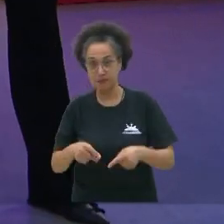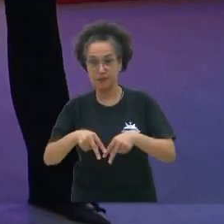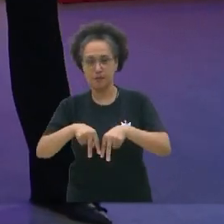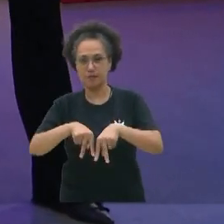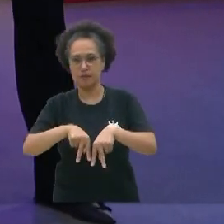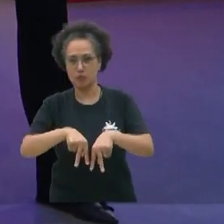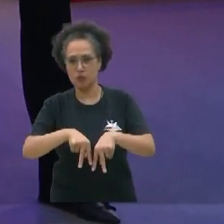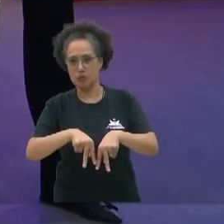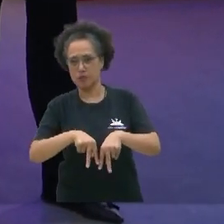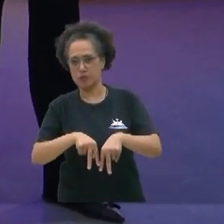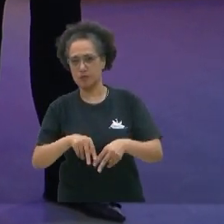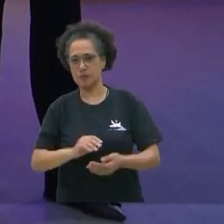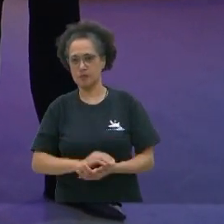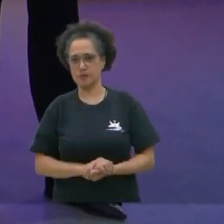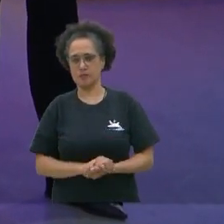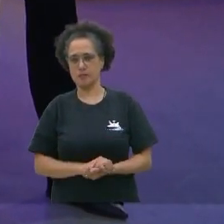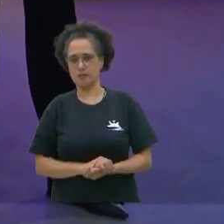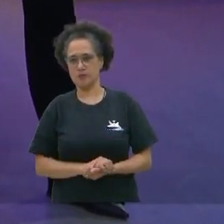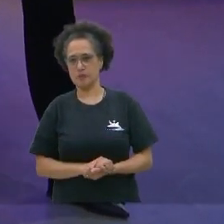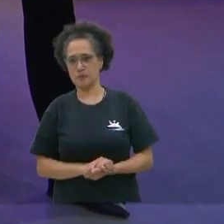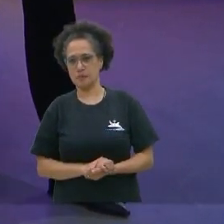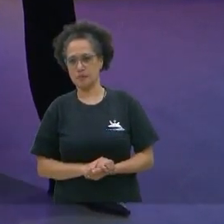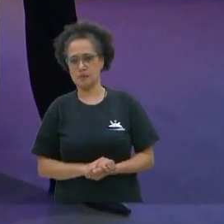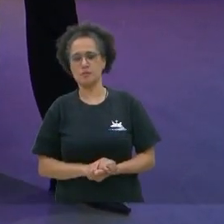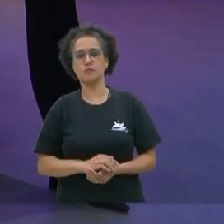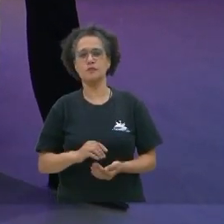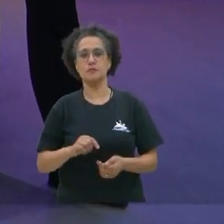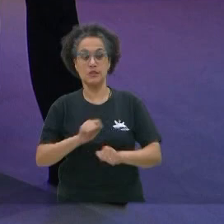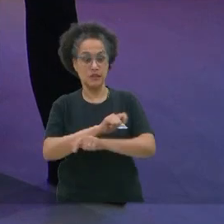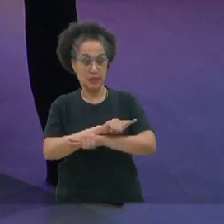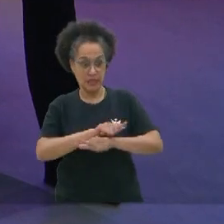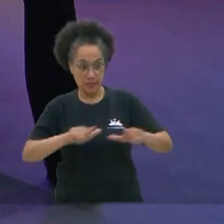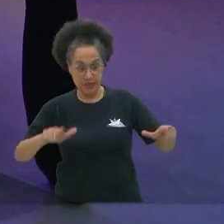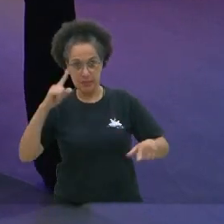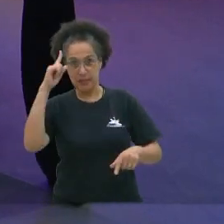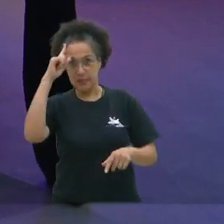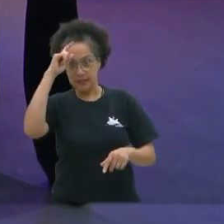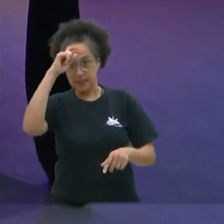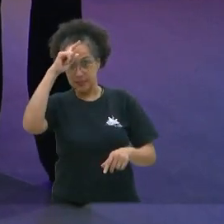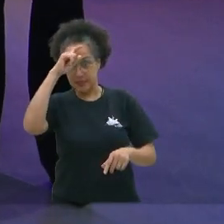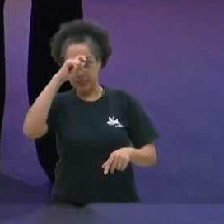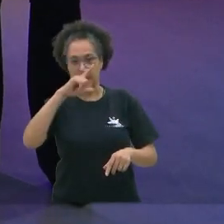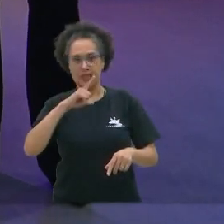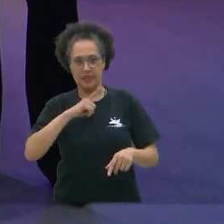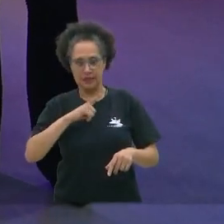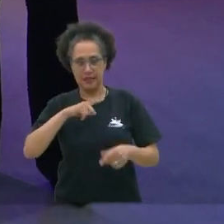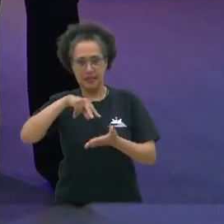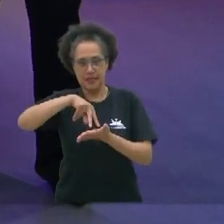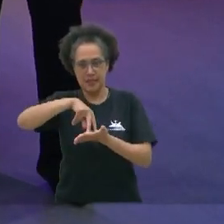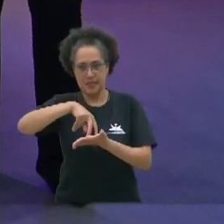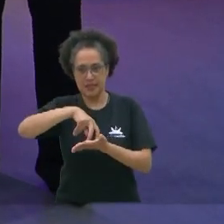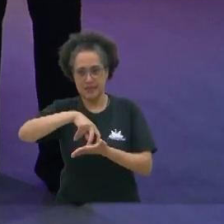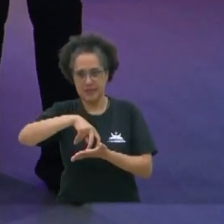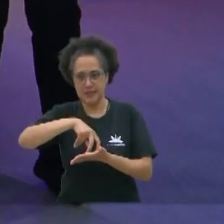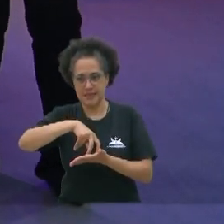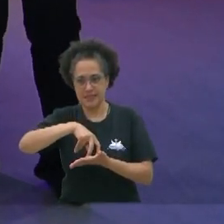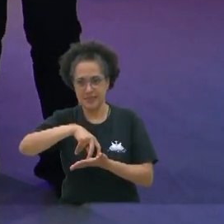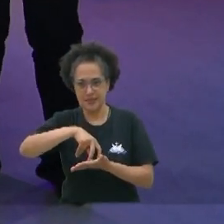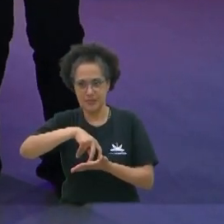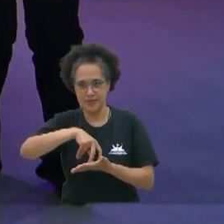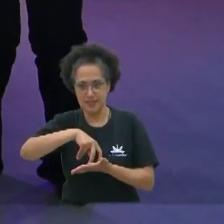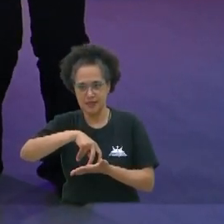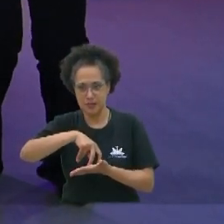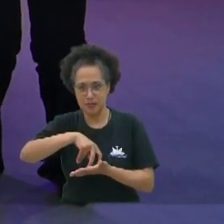Vai lá, William. Aí a gente vai cantar assim, ó. O deserto é difícil, mas tem que esperar. O deserto